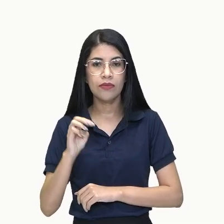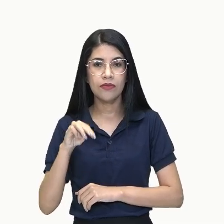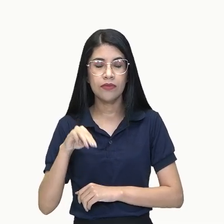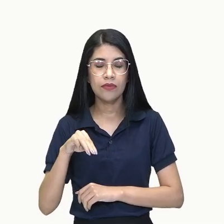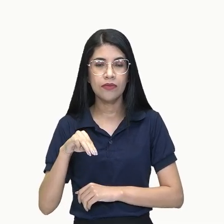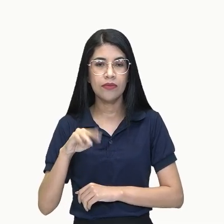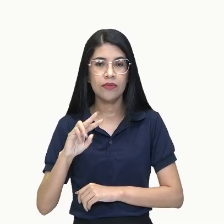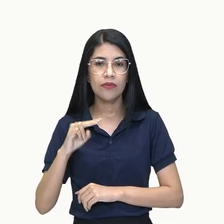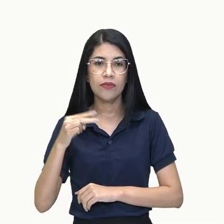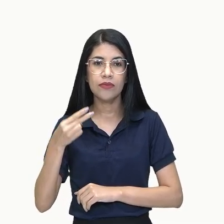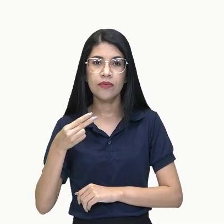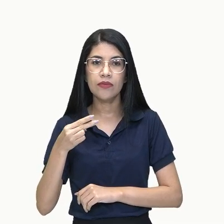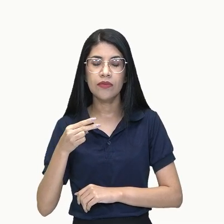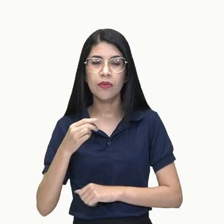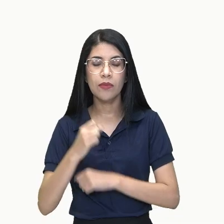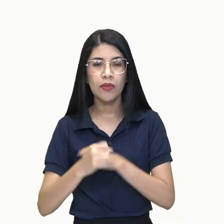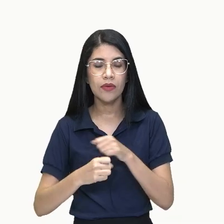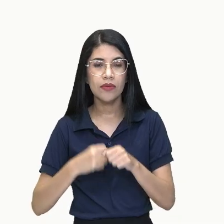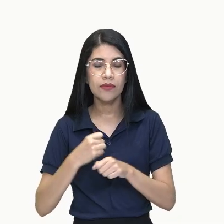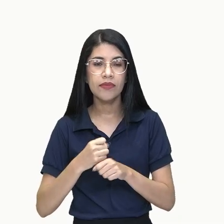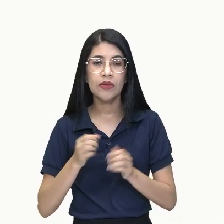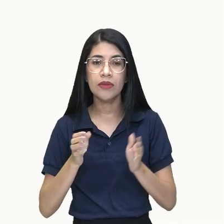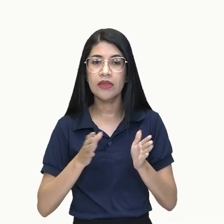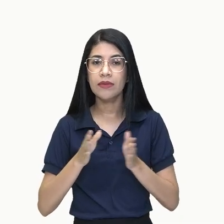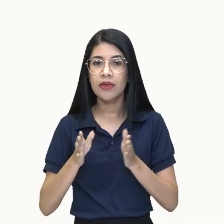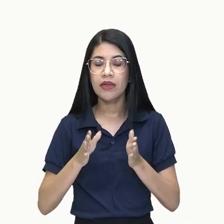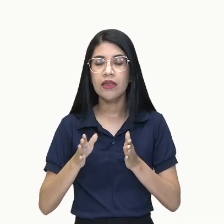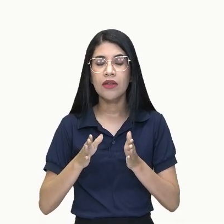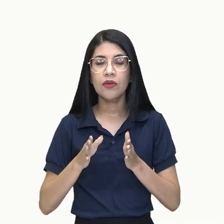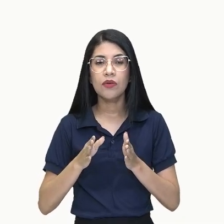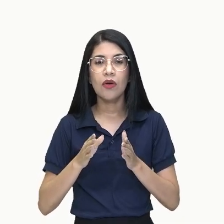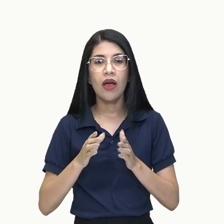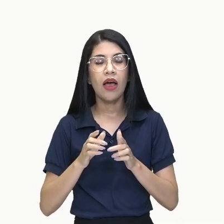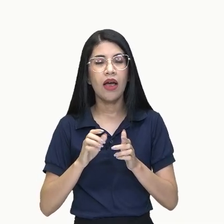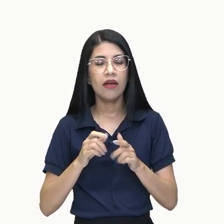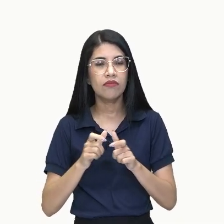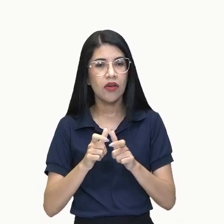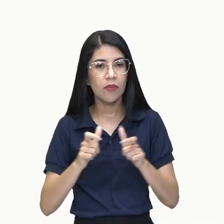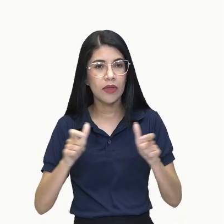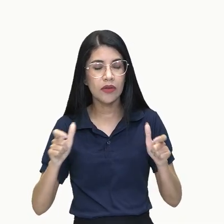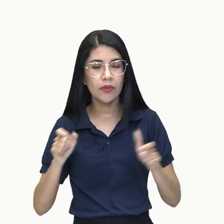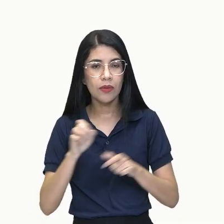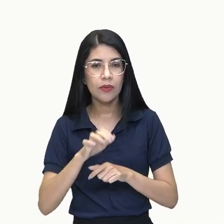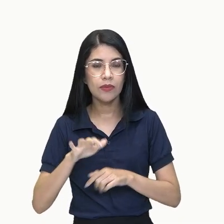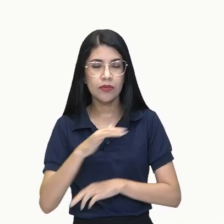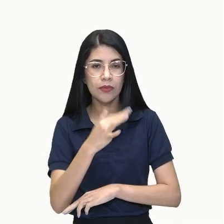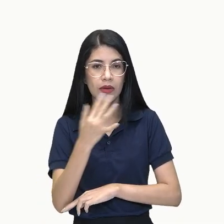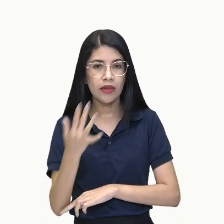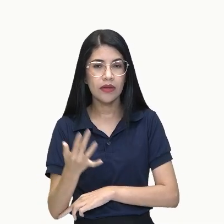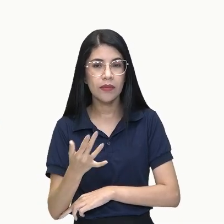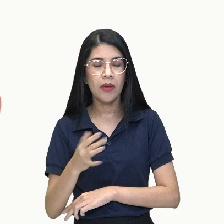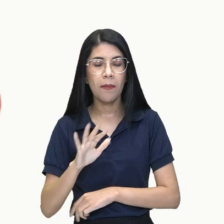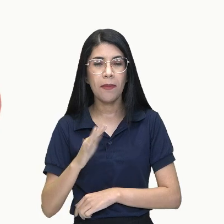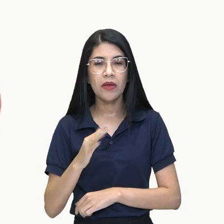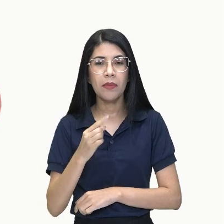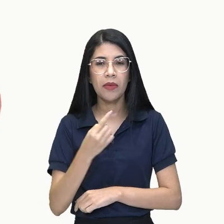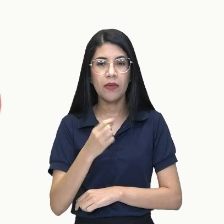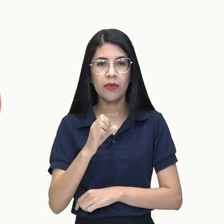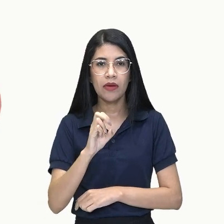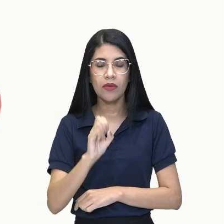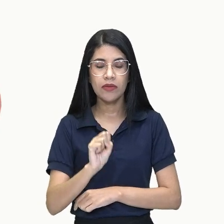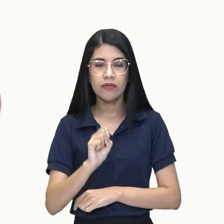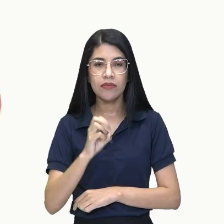interpretação disso? Ó? Nesse período, o desmatamento aumentou, em média, 1.834